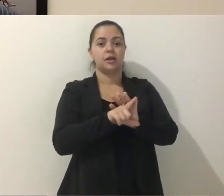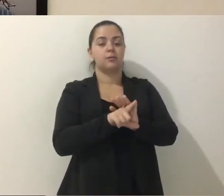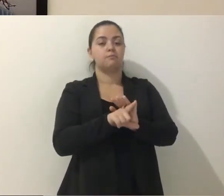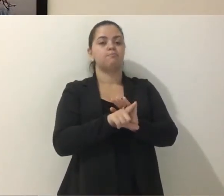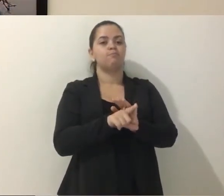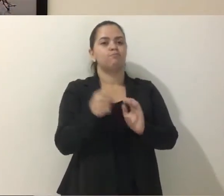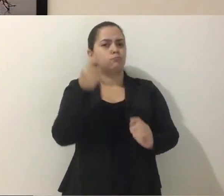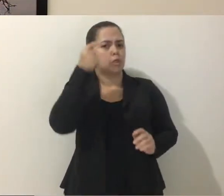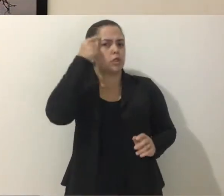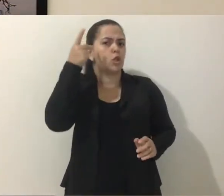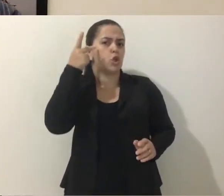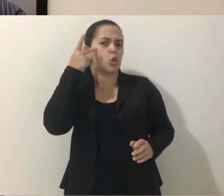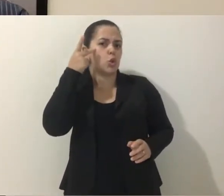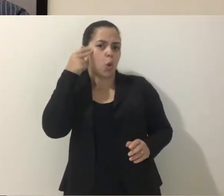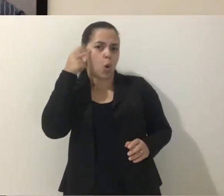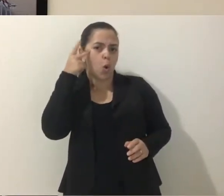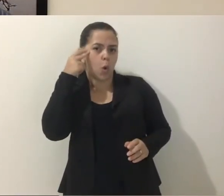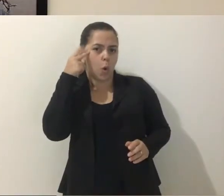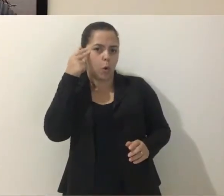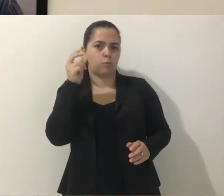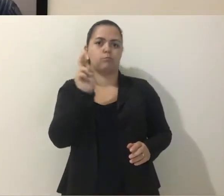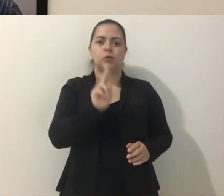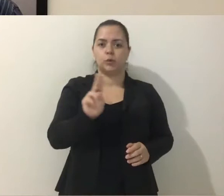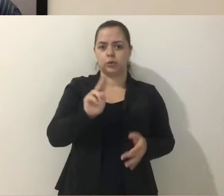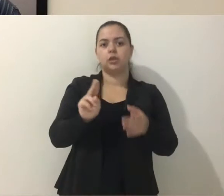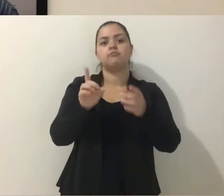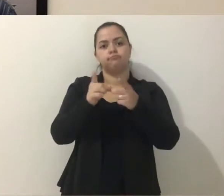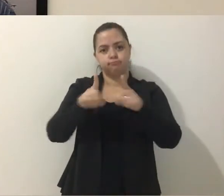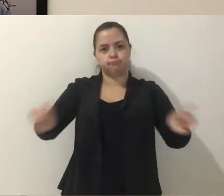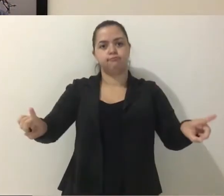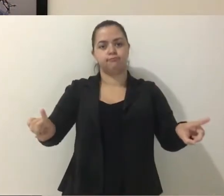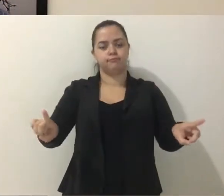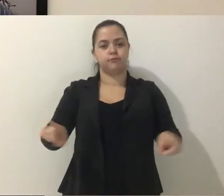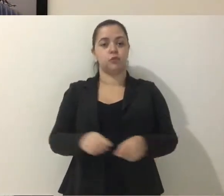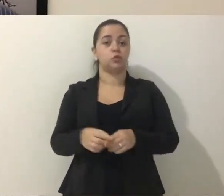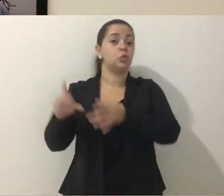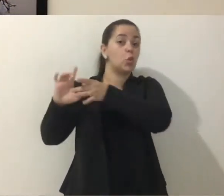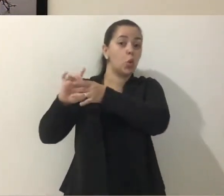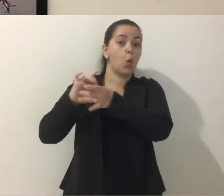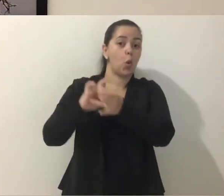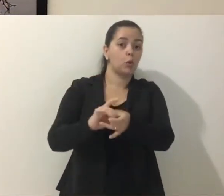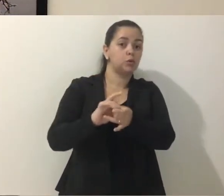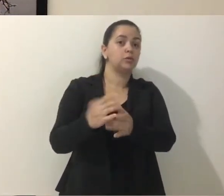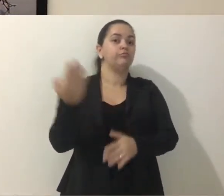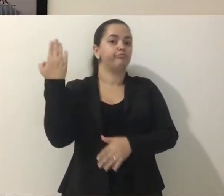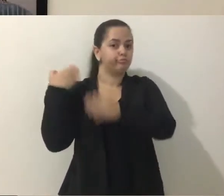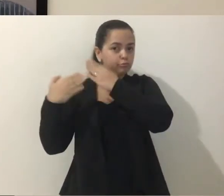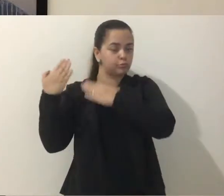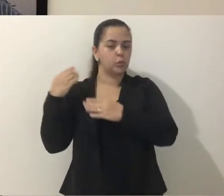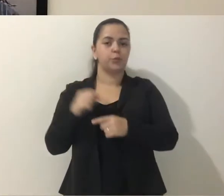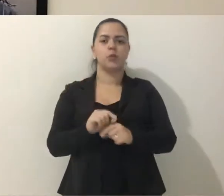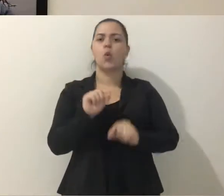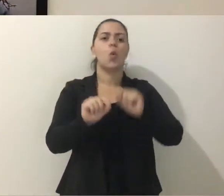uma regularização do divórcio naquele contexto. Por quê? O que estava acontecendo? Eles